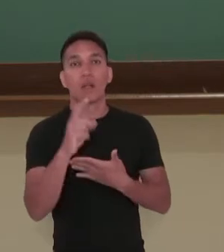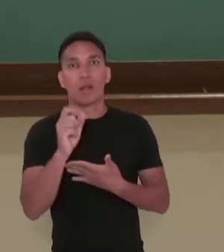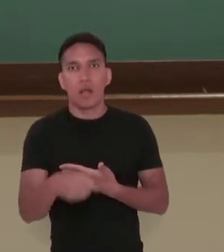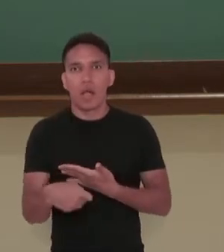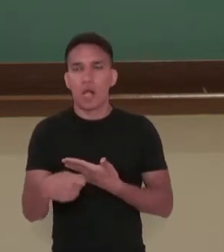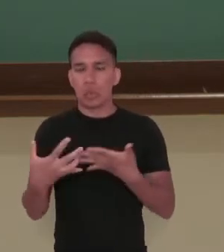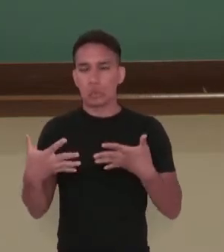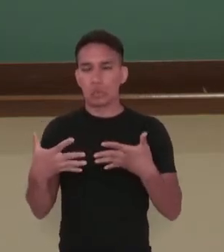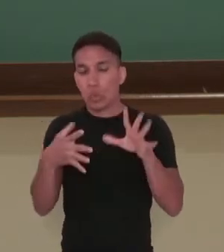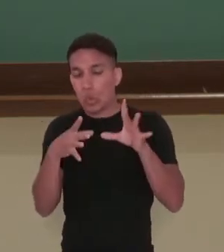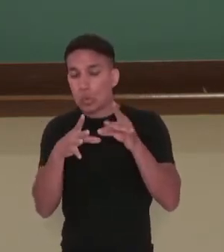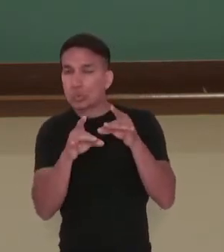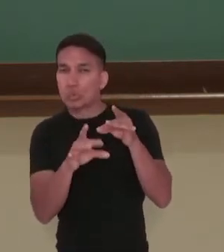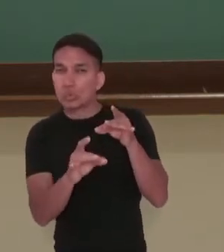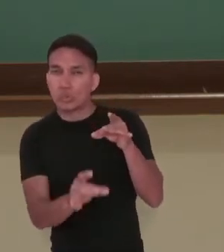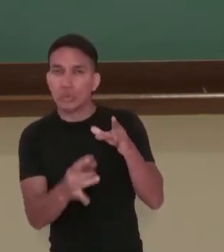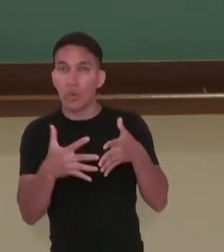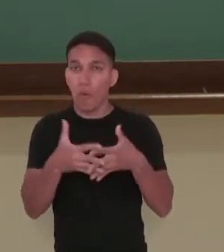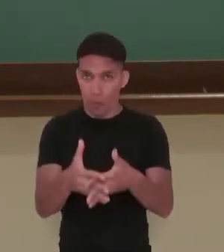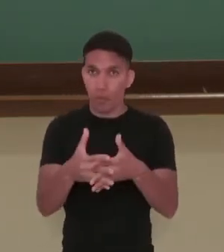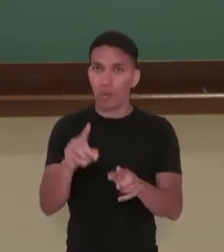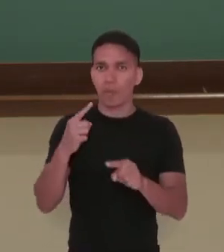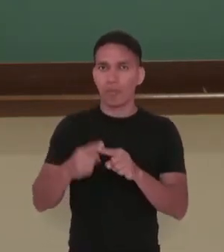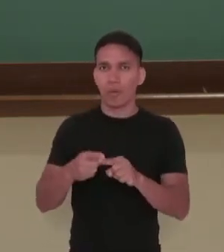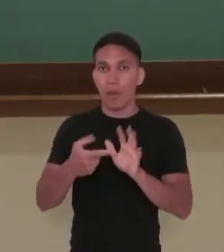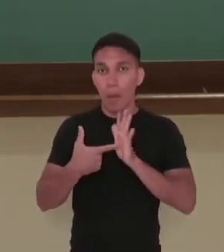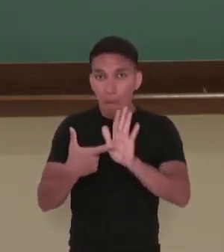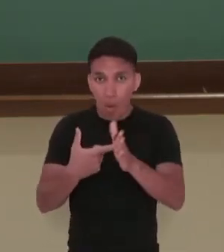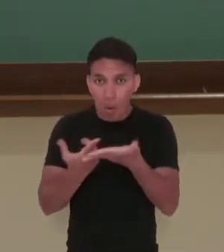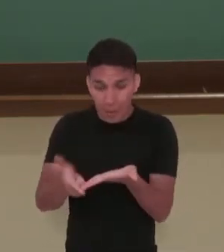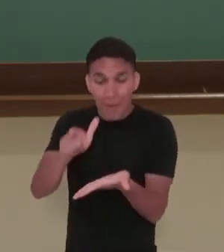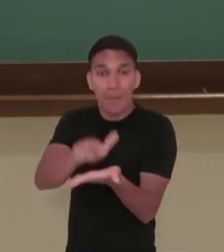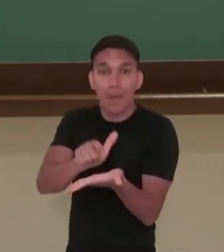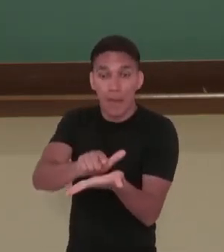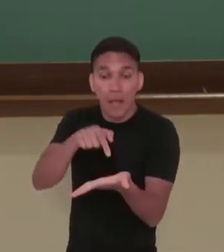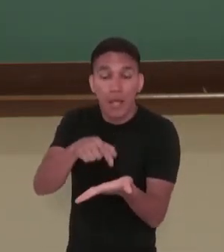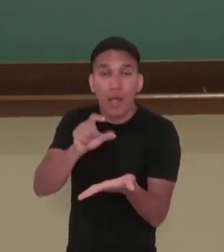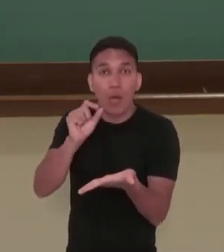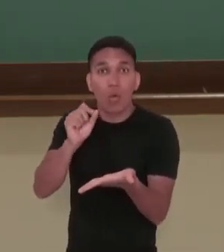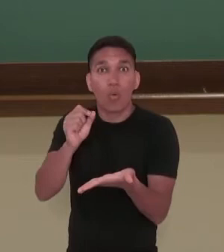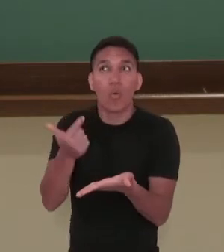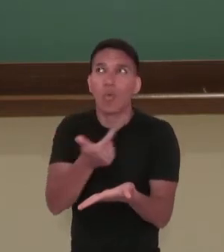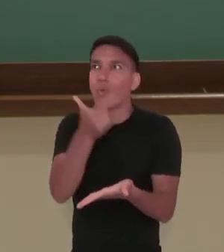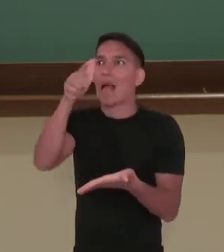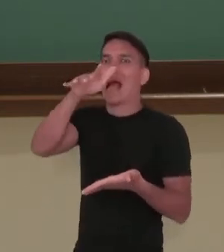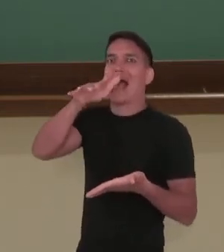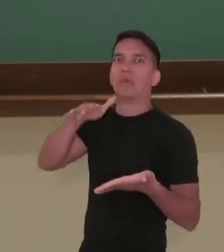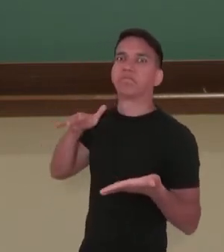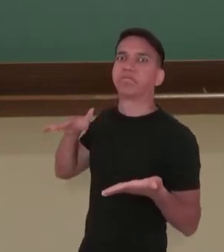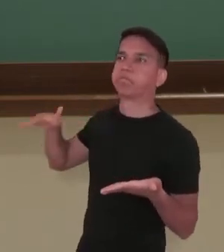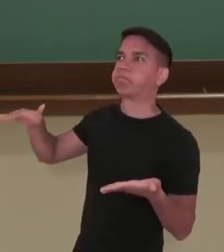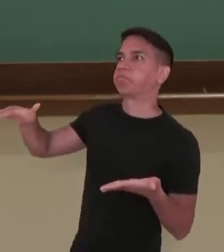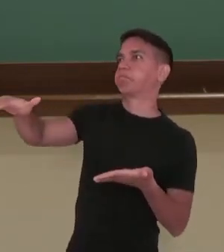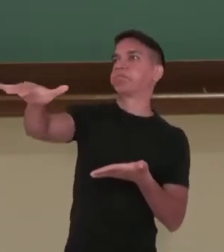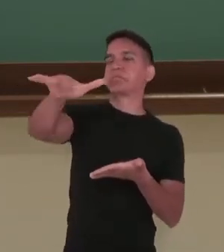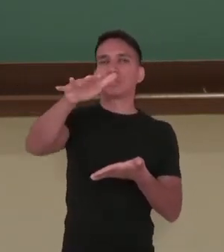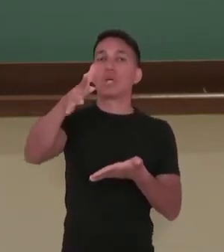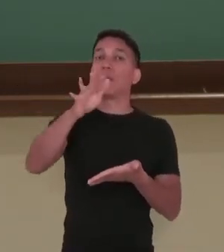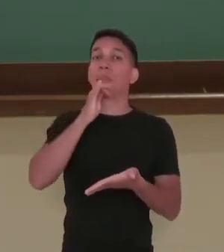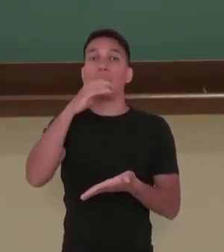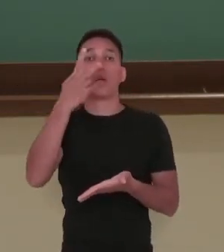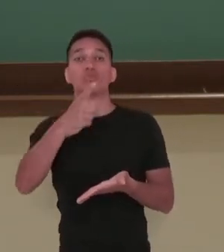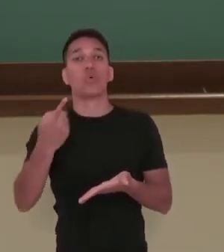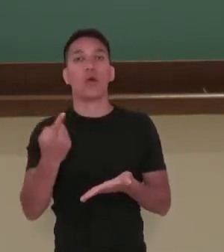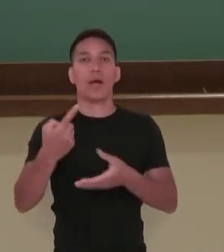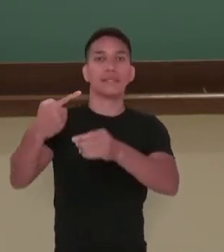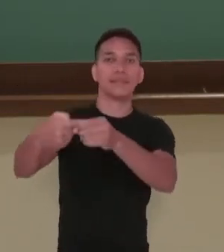complexo, né? Porque você está representando na folha de um papel algo muito grande. Por exemplo, o seu